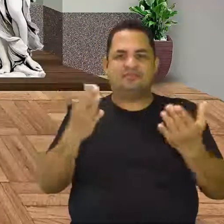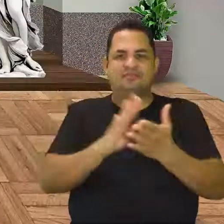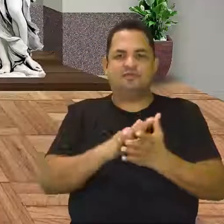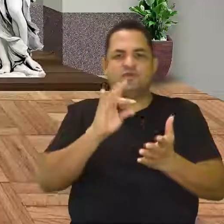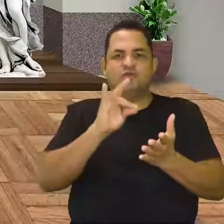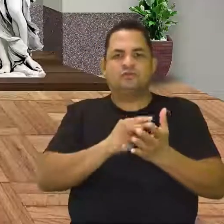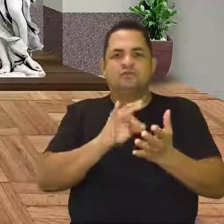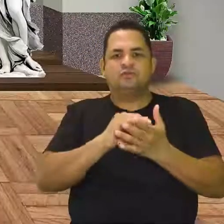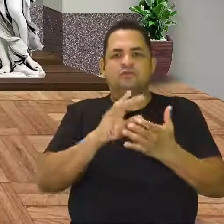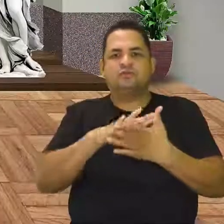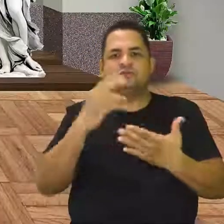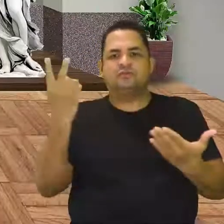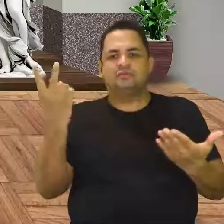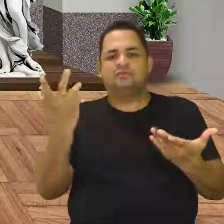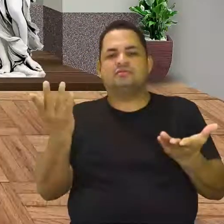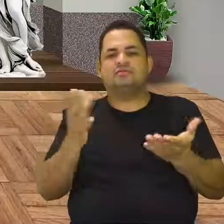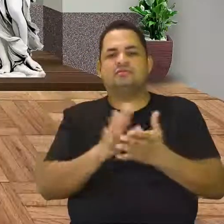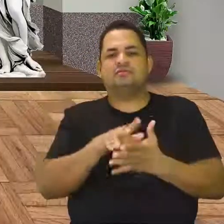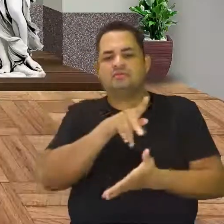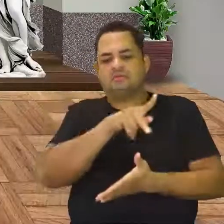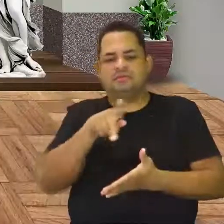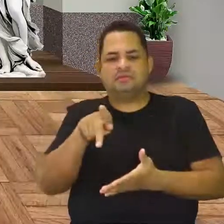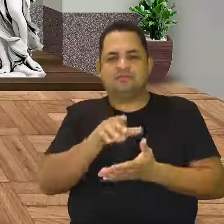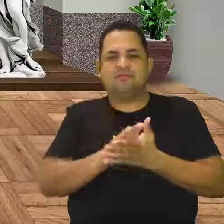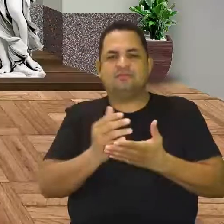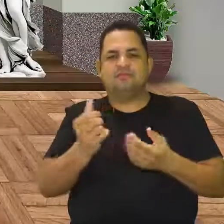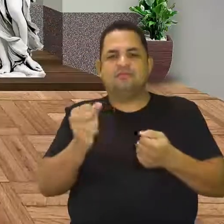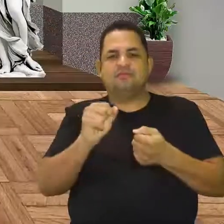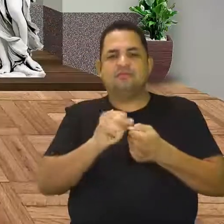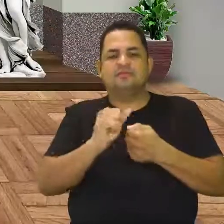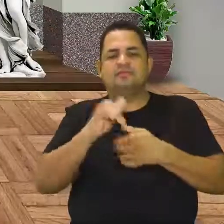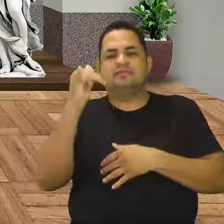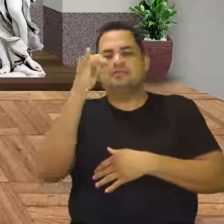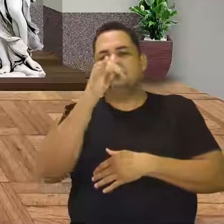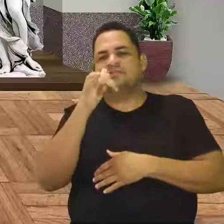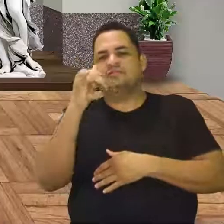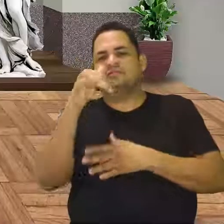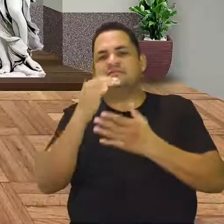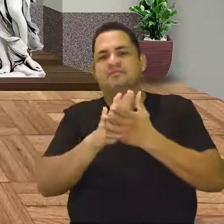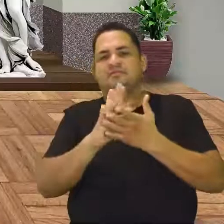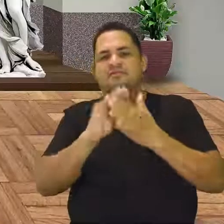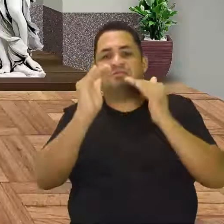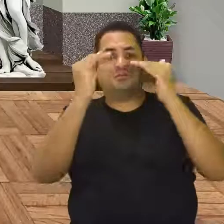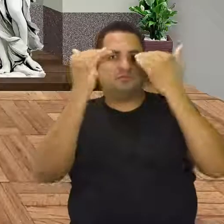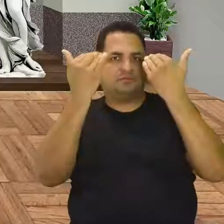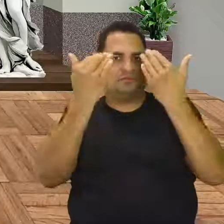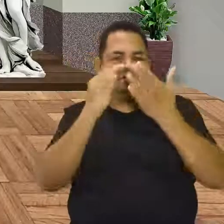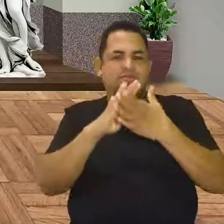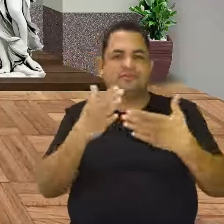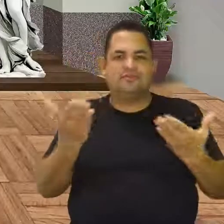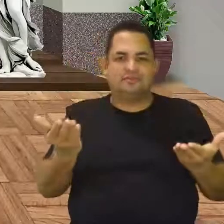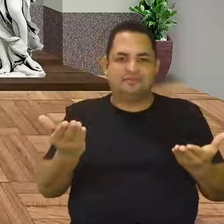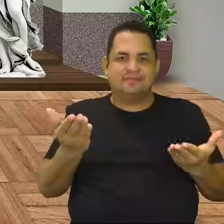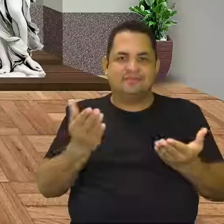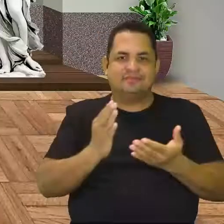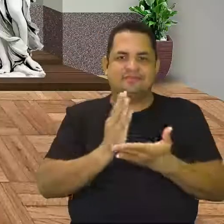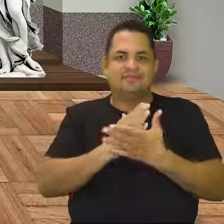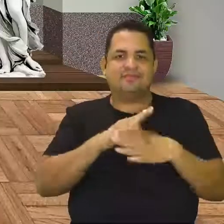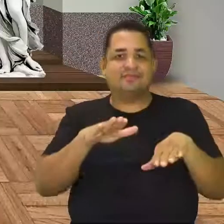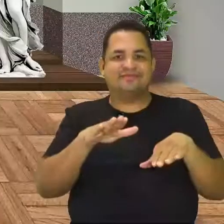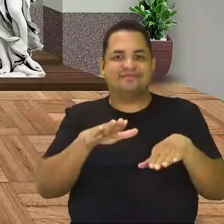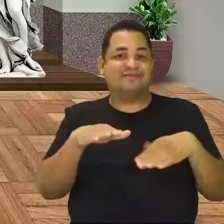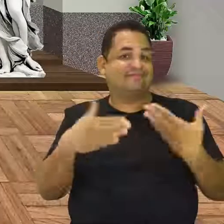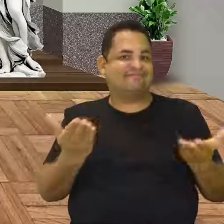fatos, com terceiros, e aí o professor acaba fazendo aquela narrativa que prende a atenção, e aí já era,